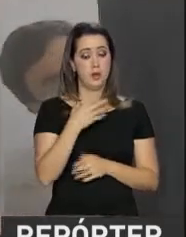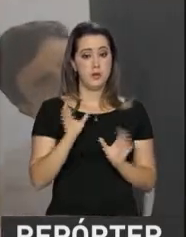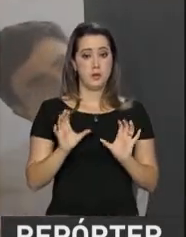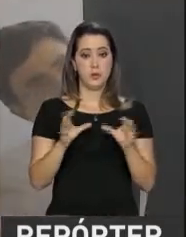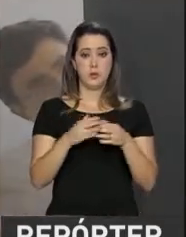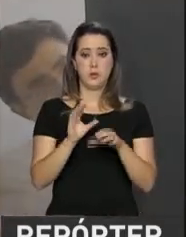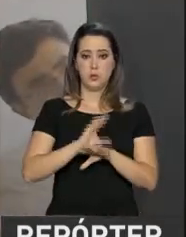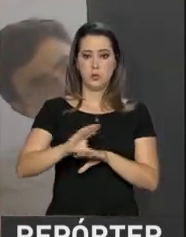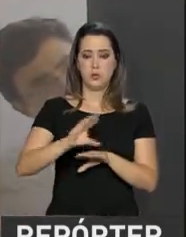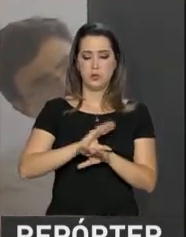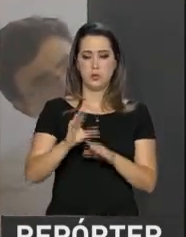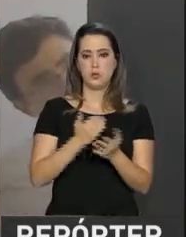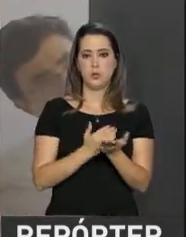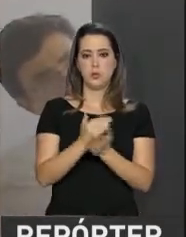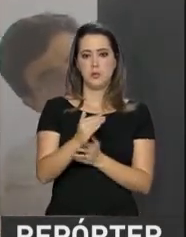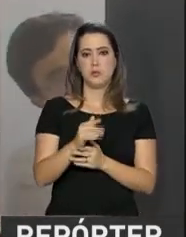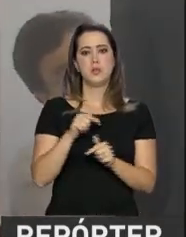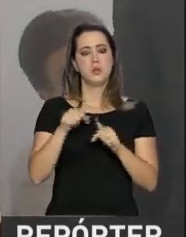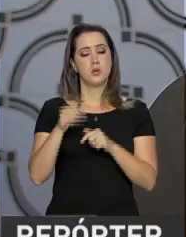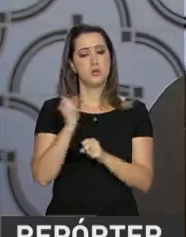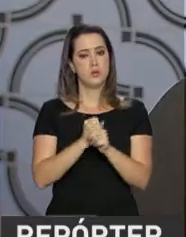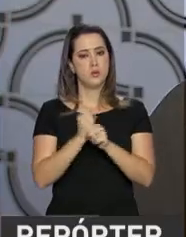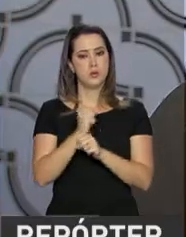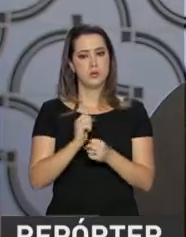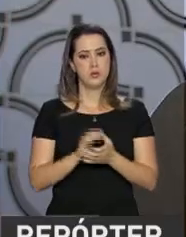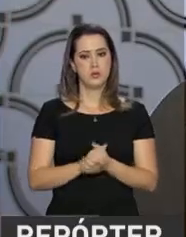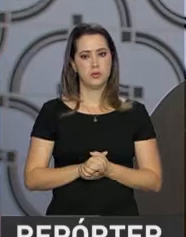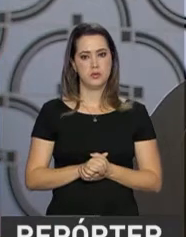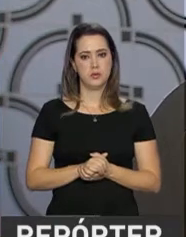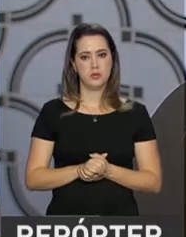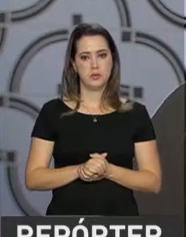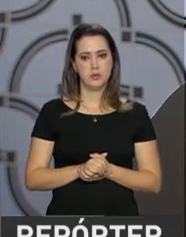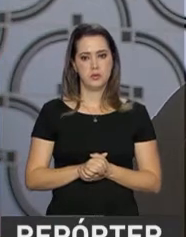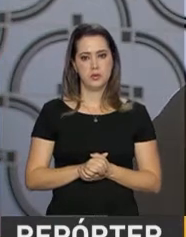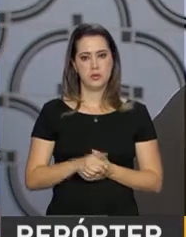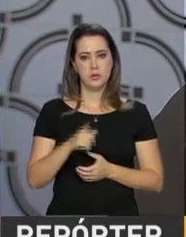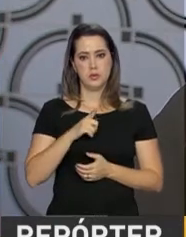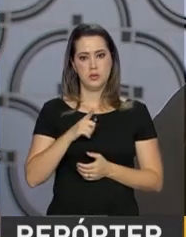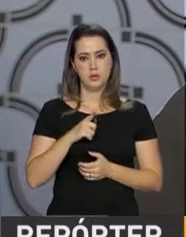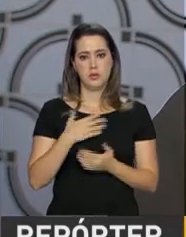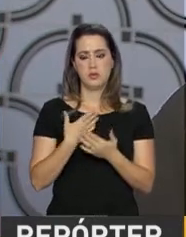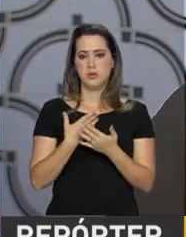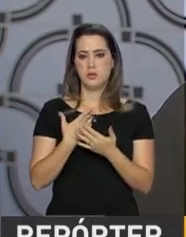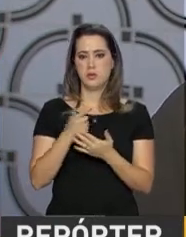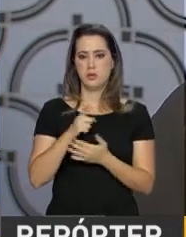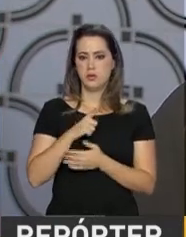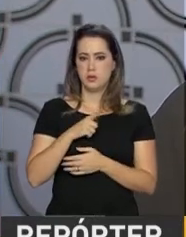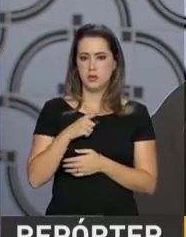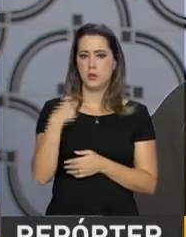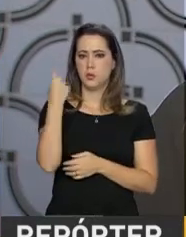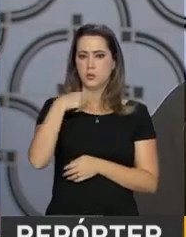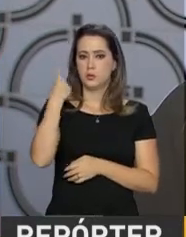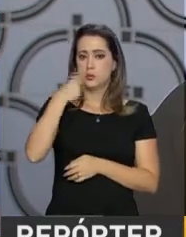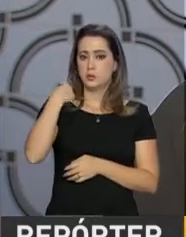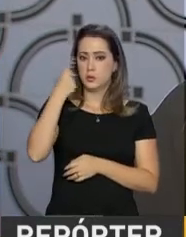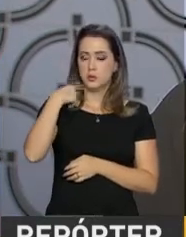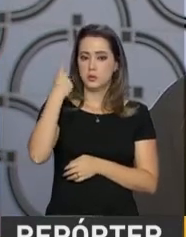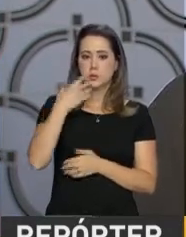turma começou a formação neste ano. A gente tem uma carga horária